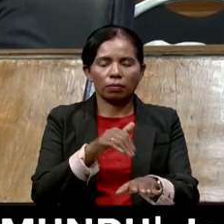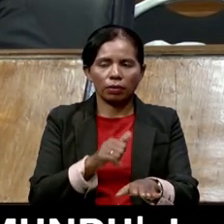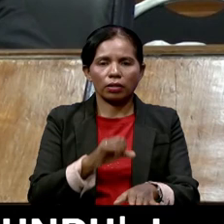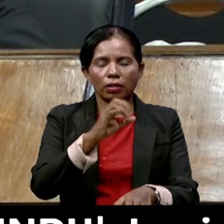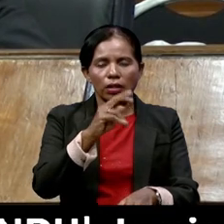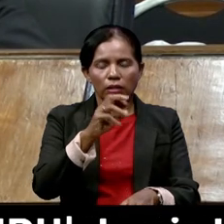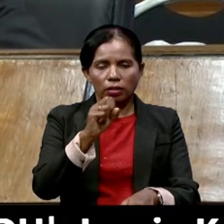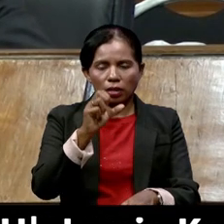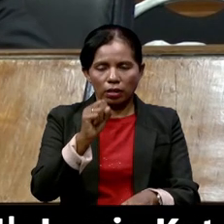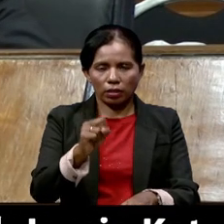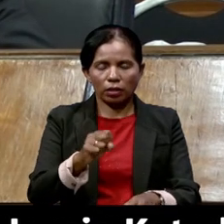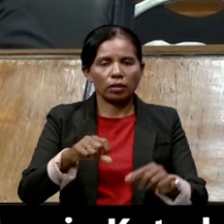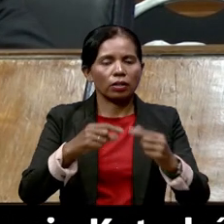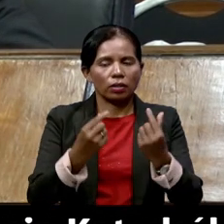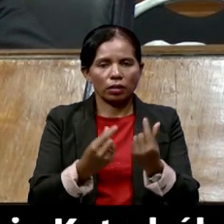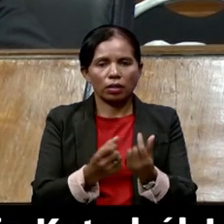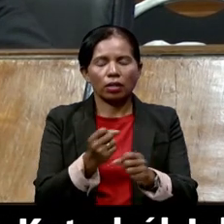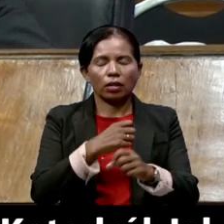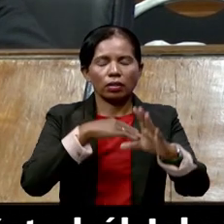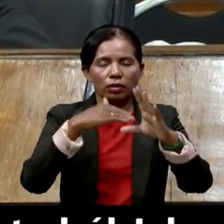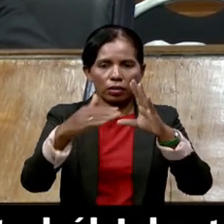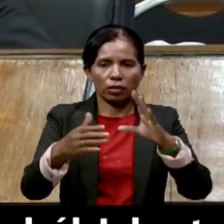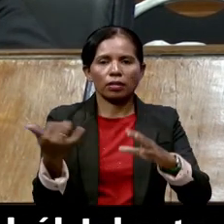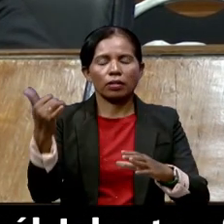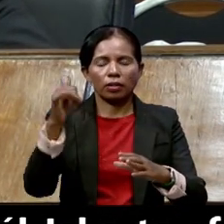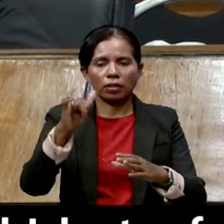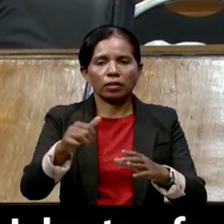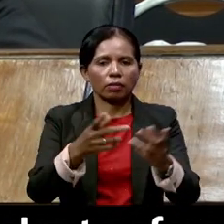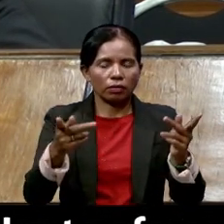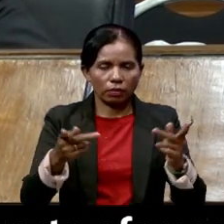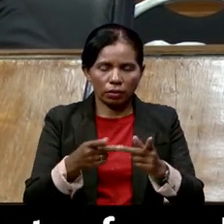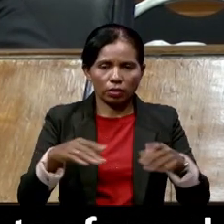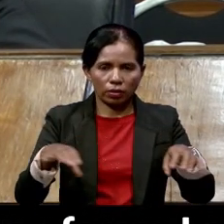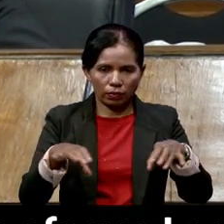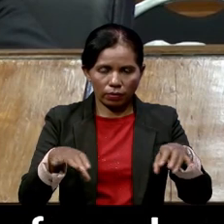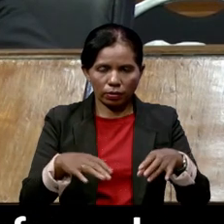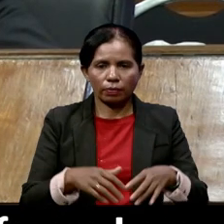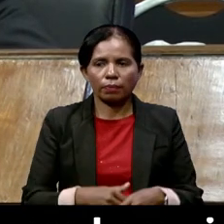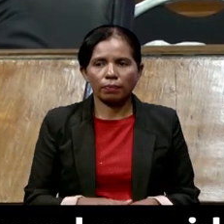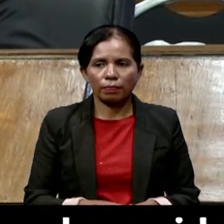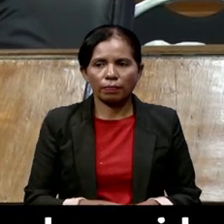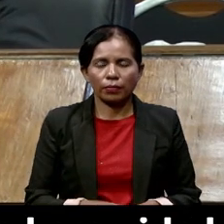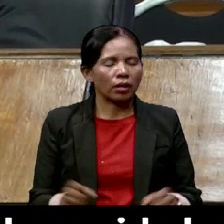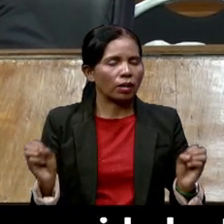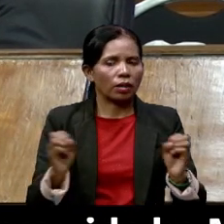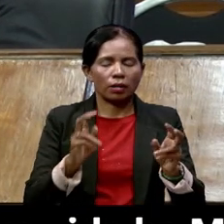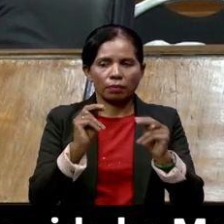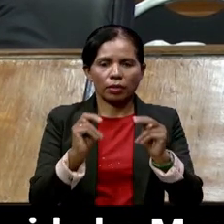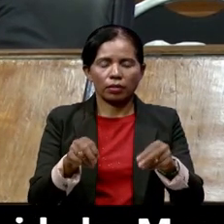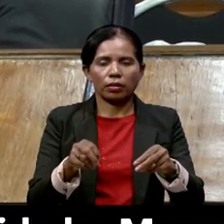INSS nini ekipa teknik mai halo explikasaun ia sirnia fatin servisu la presija hakat